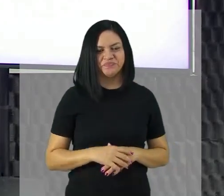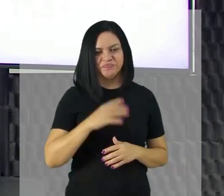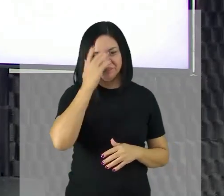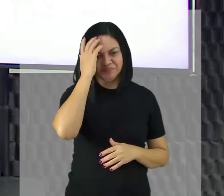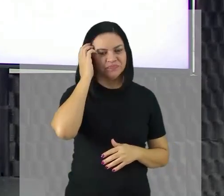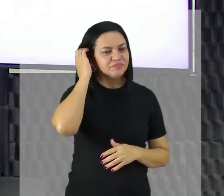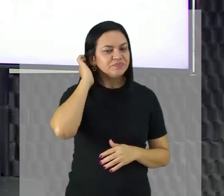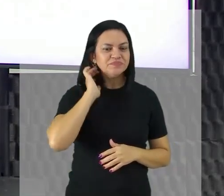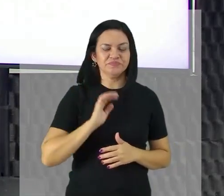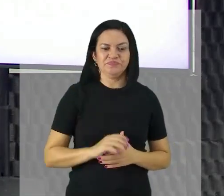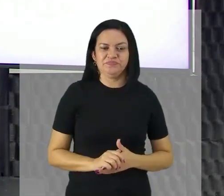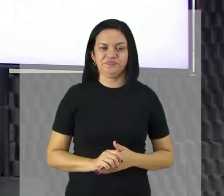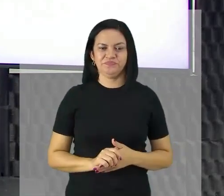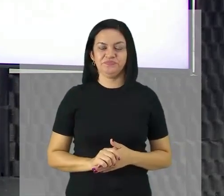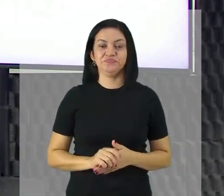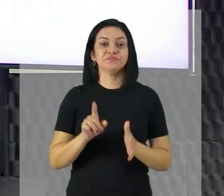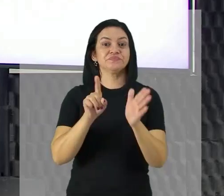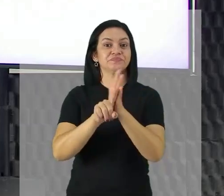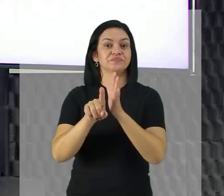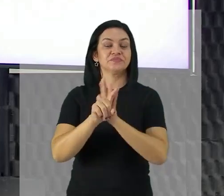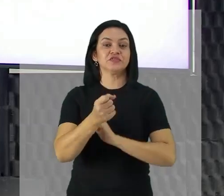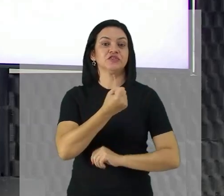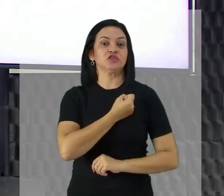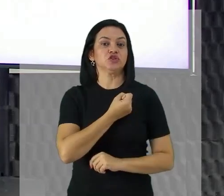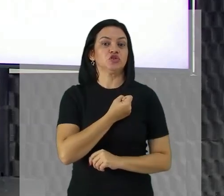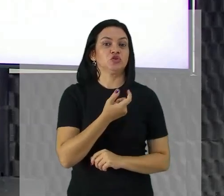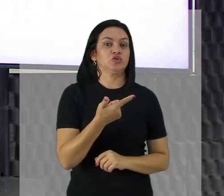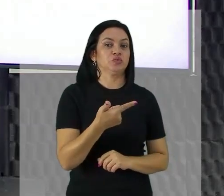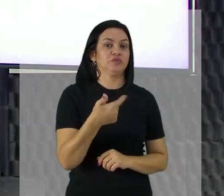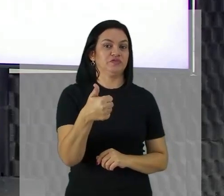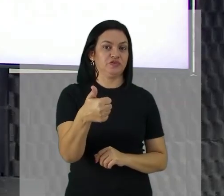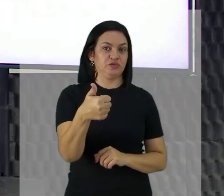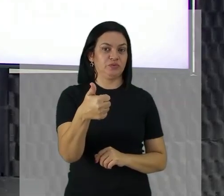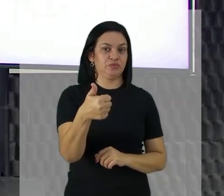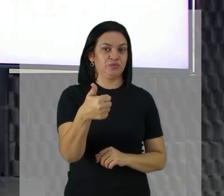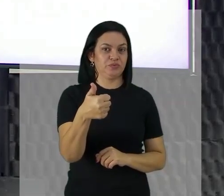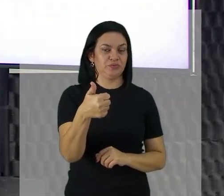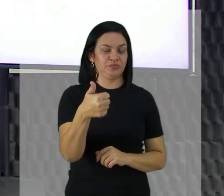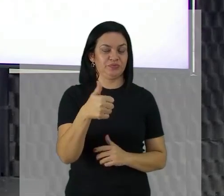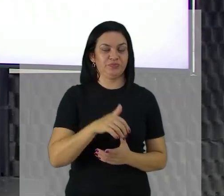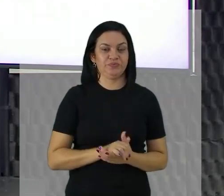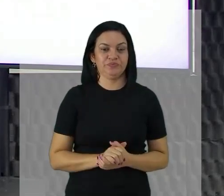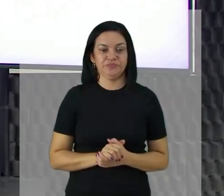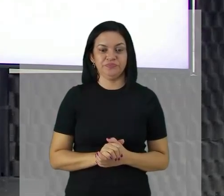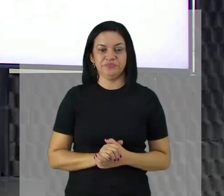É a questão número 21.